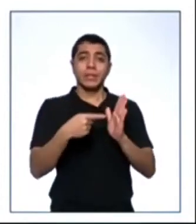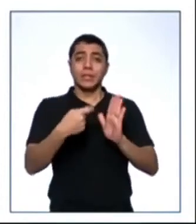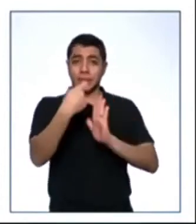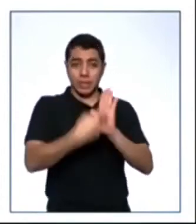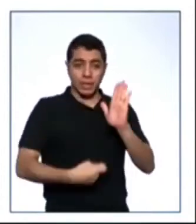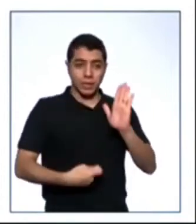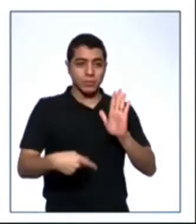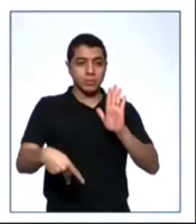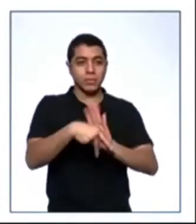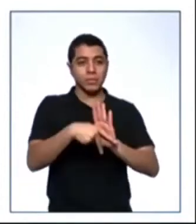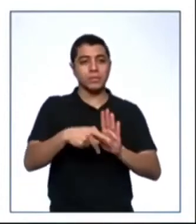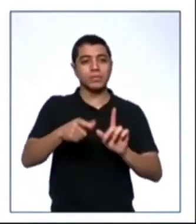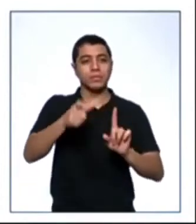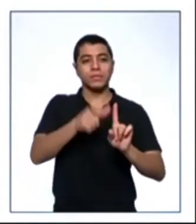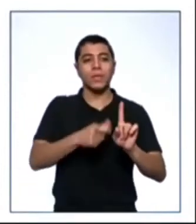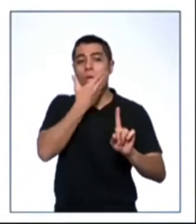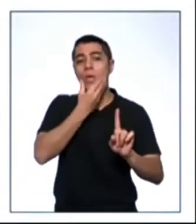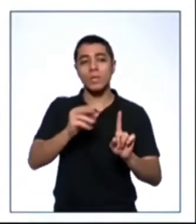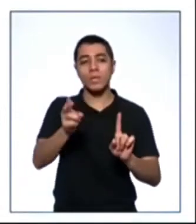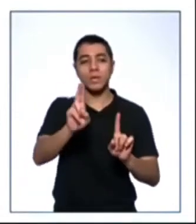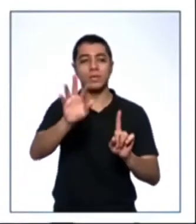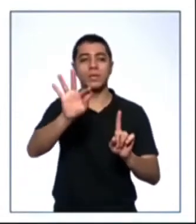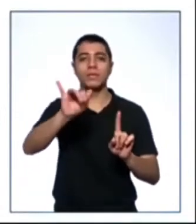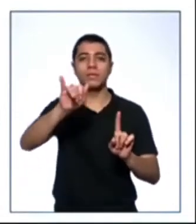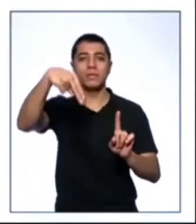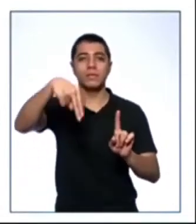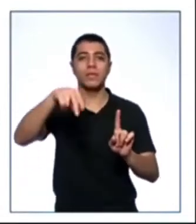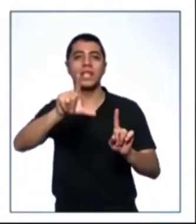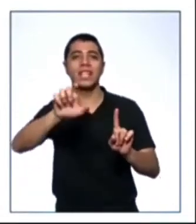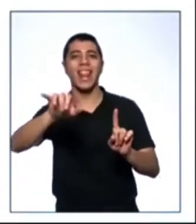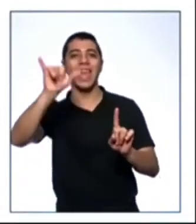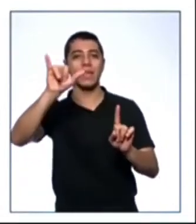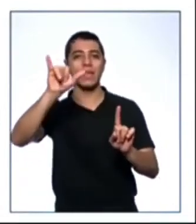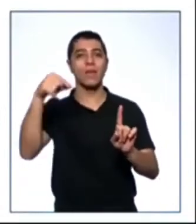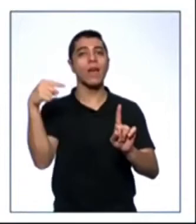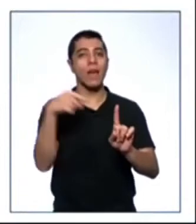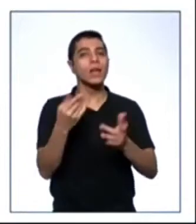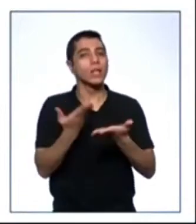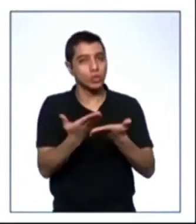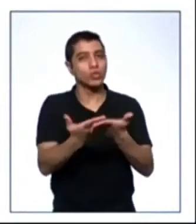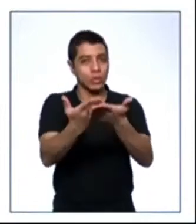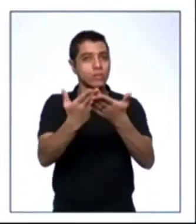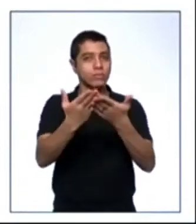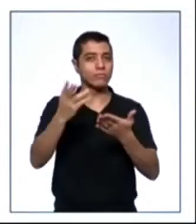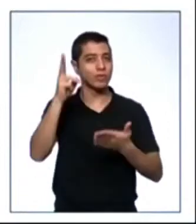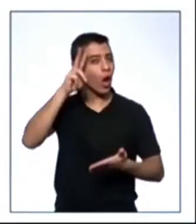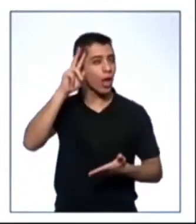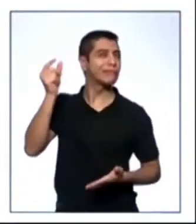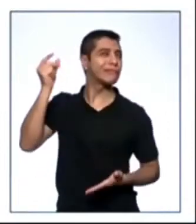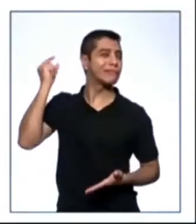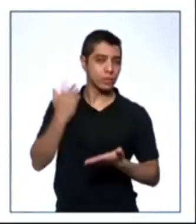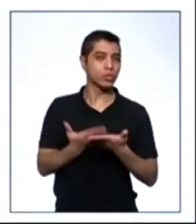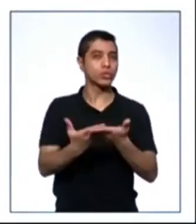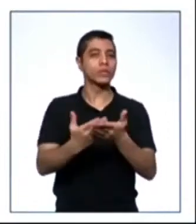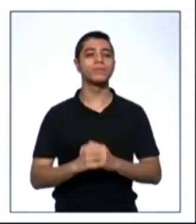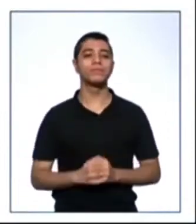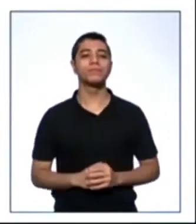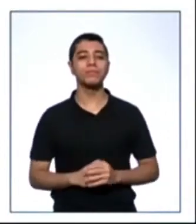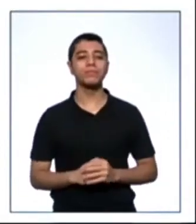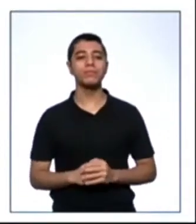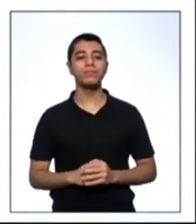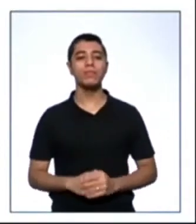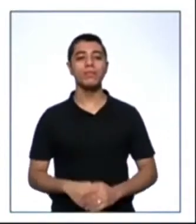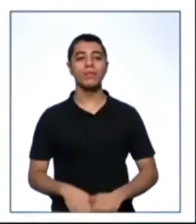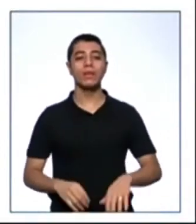Antiga. Segundo texto, agora Roma. A Lei das 12 Tábuas se tornou um dos textos fundamentais do direito